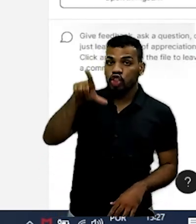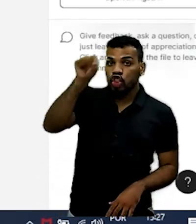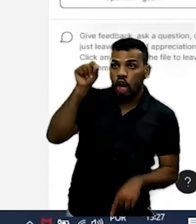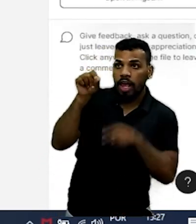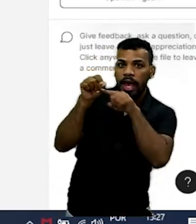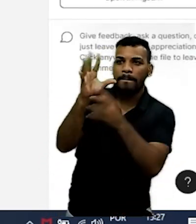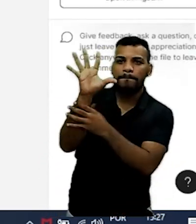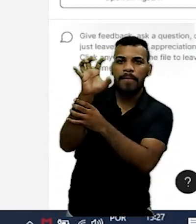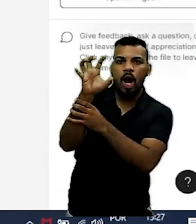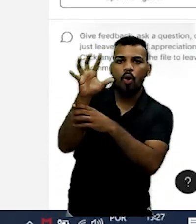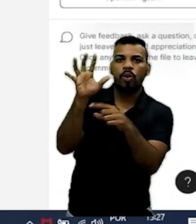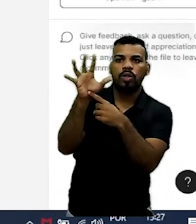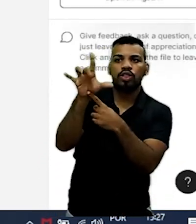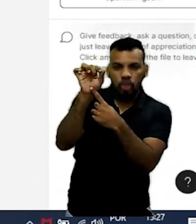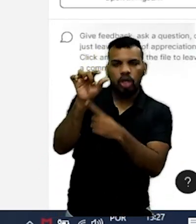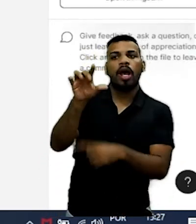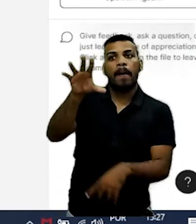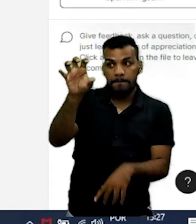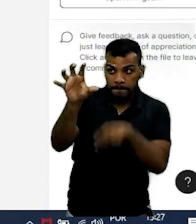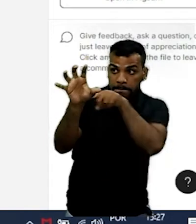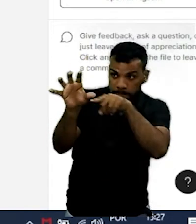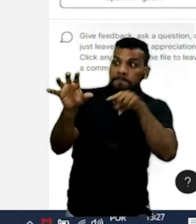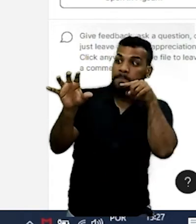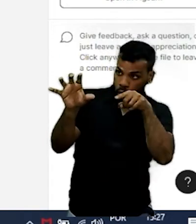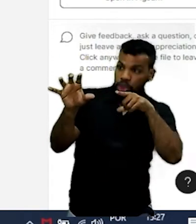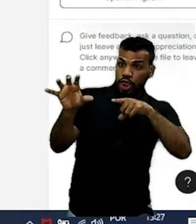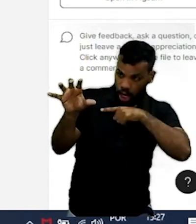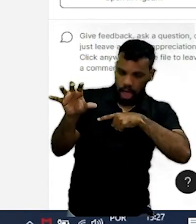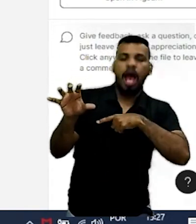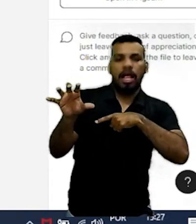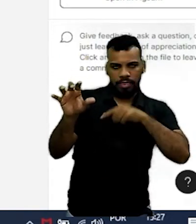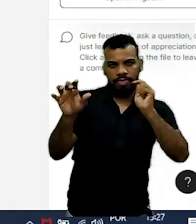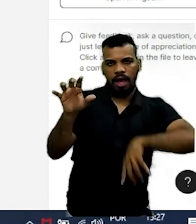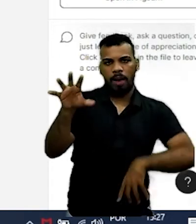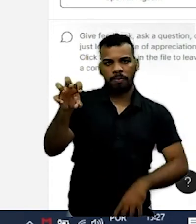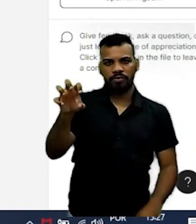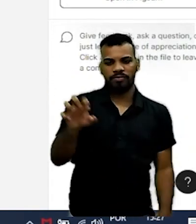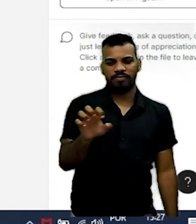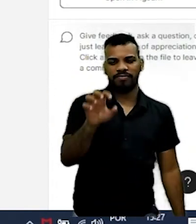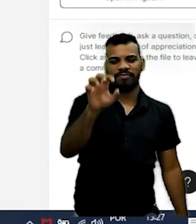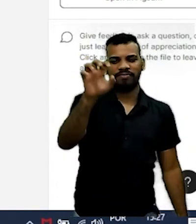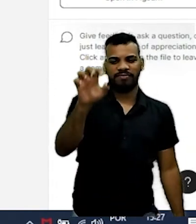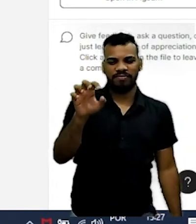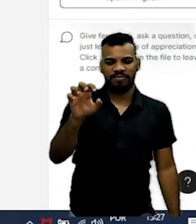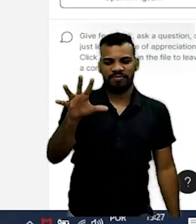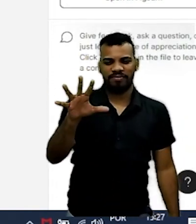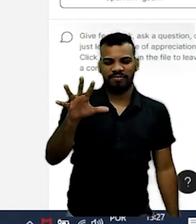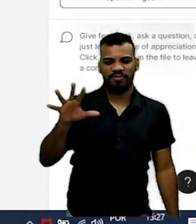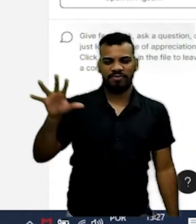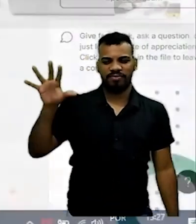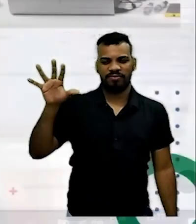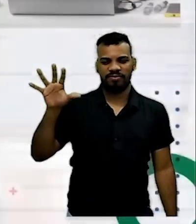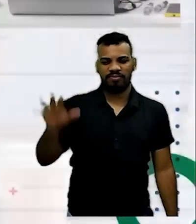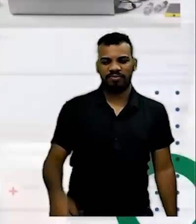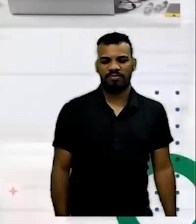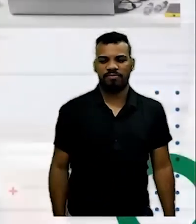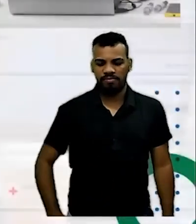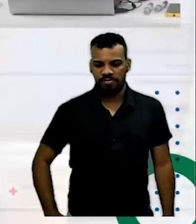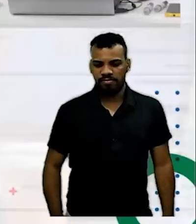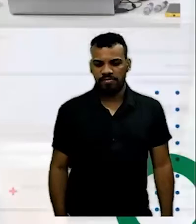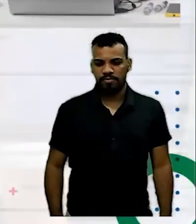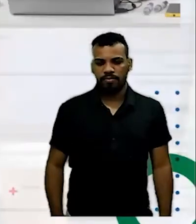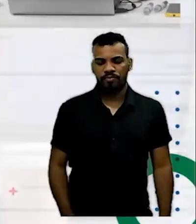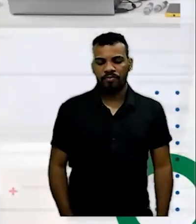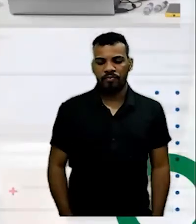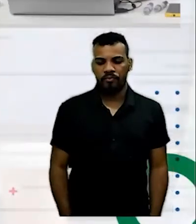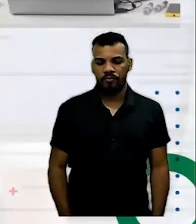último, a ferramenta do comentário. Eu clico no elemento e posso fazer algum comentário para algum colega de equipe, ou